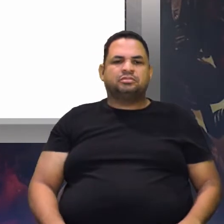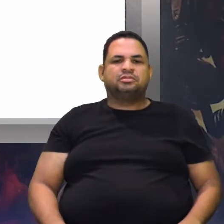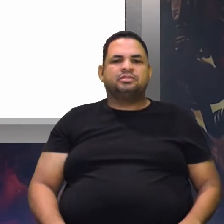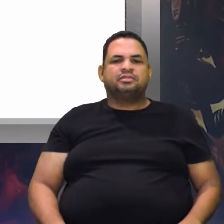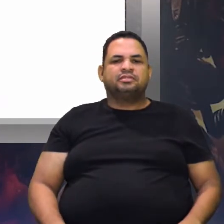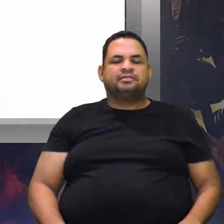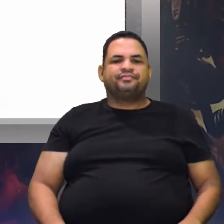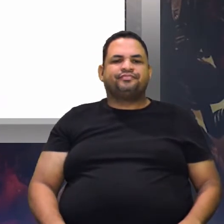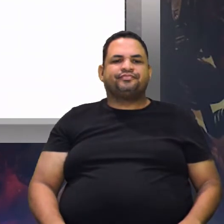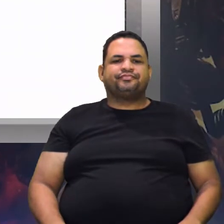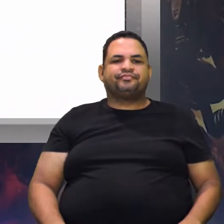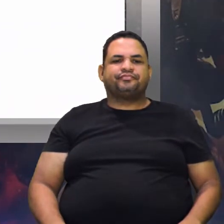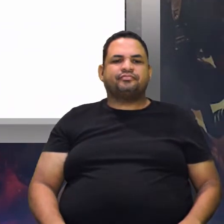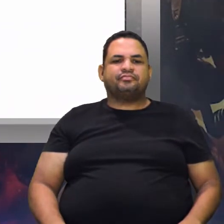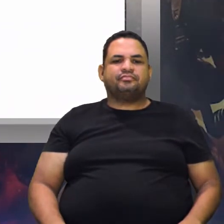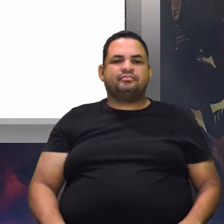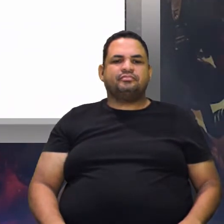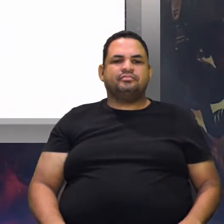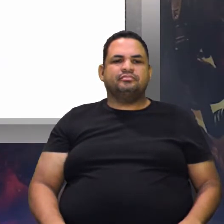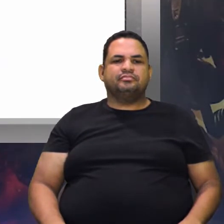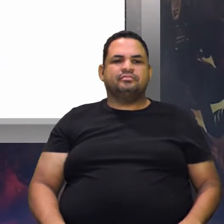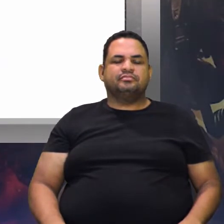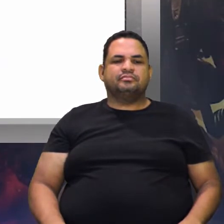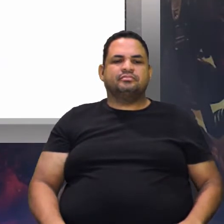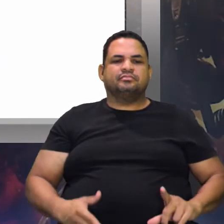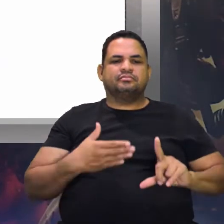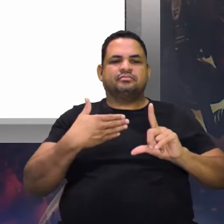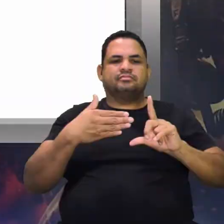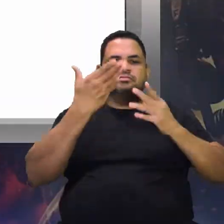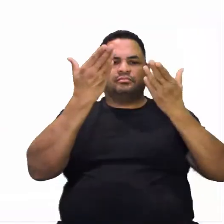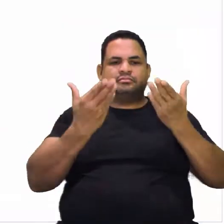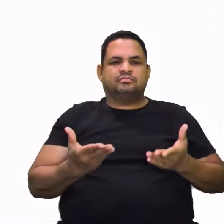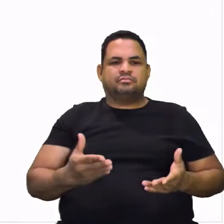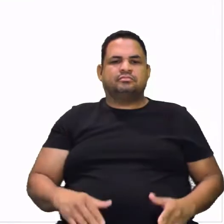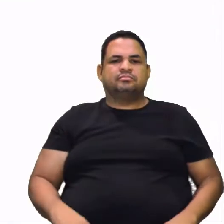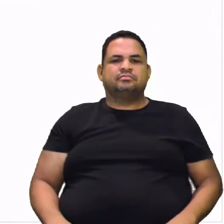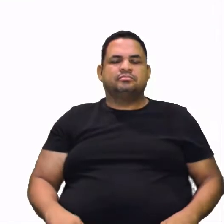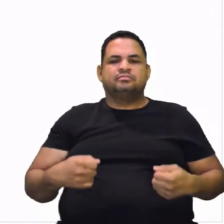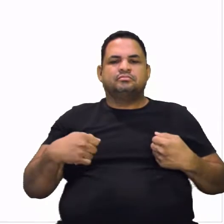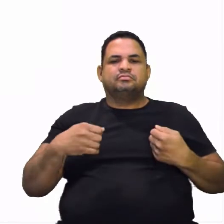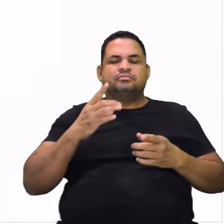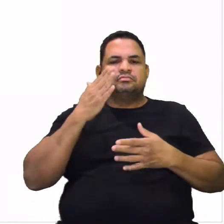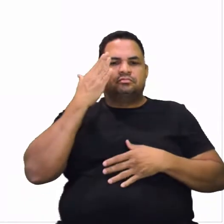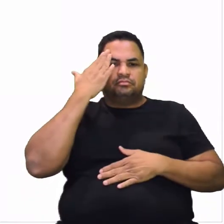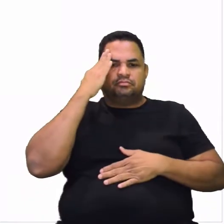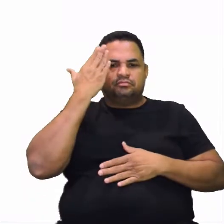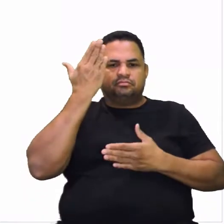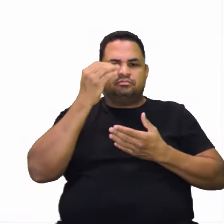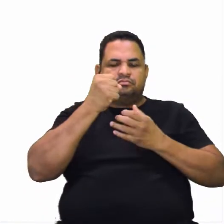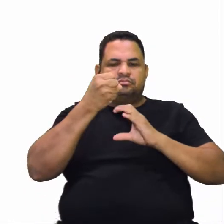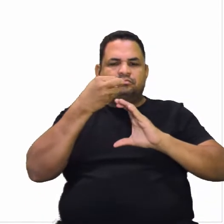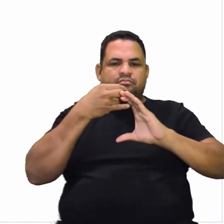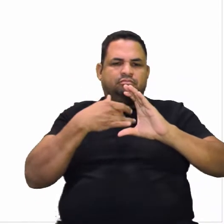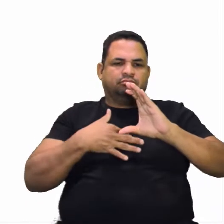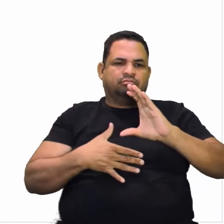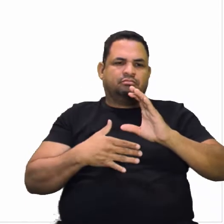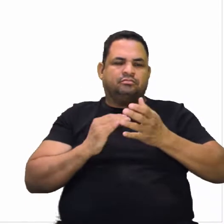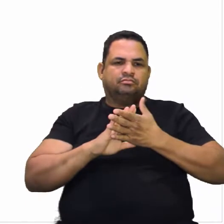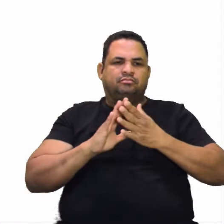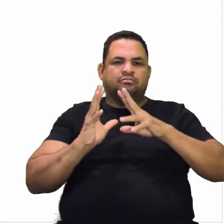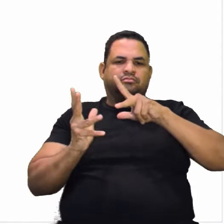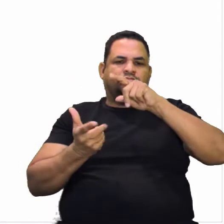E o outro assunto na tela para vocês, nós precisamos entender as características desse mundo